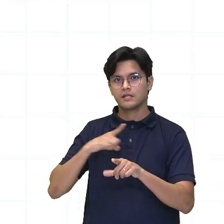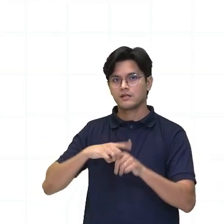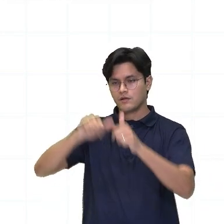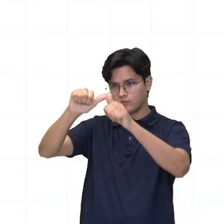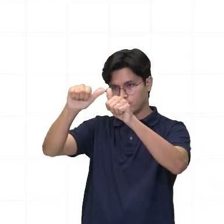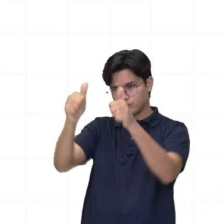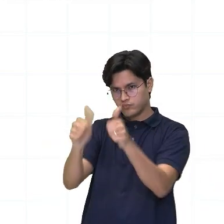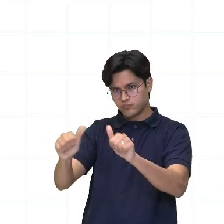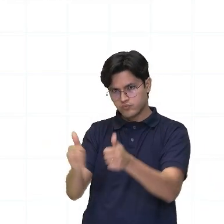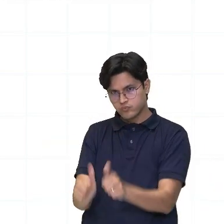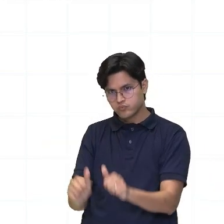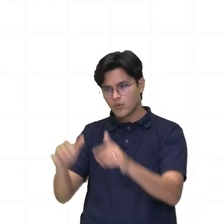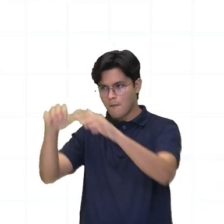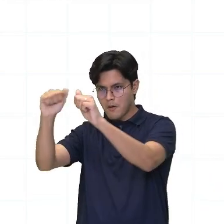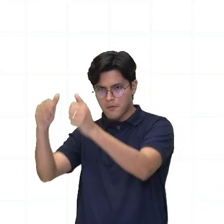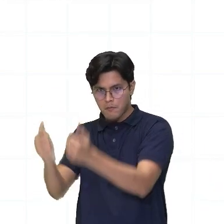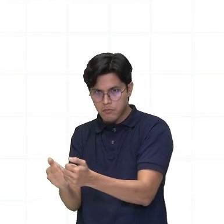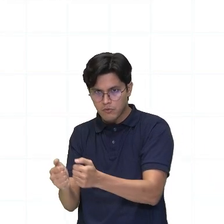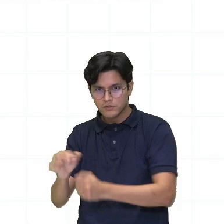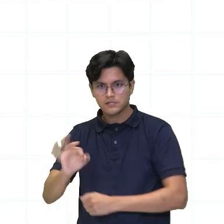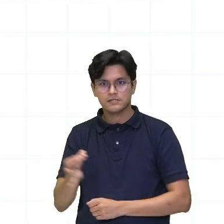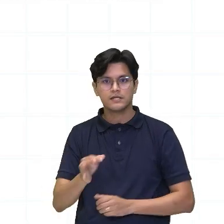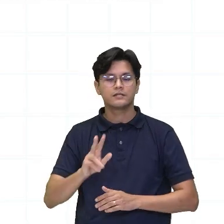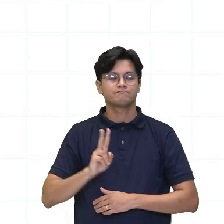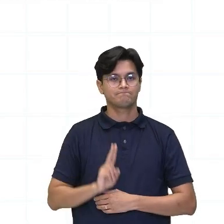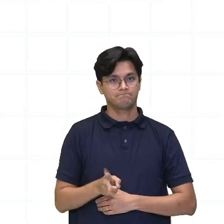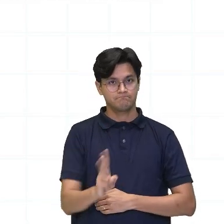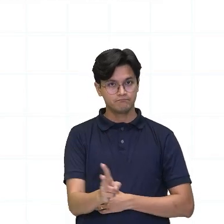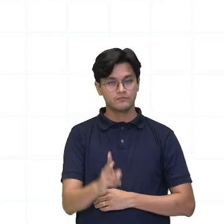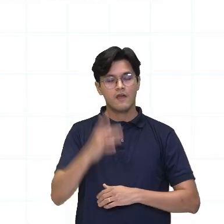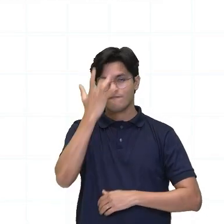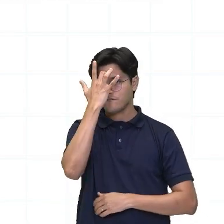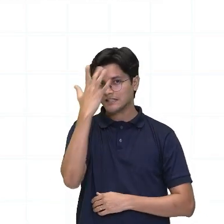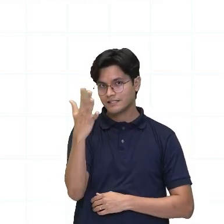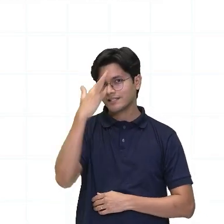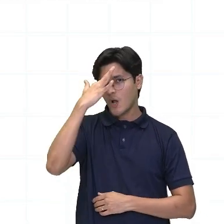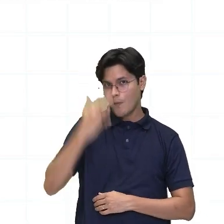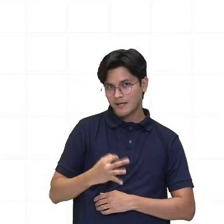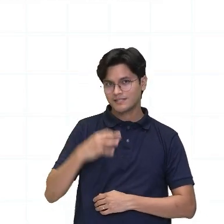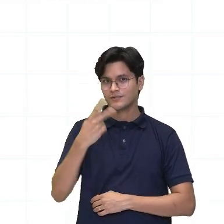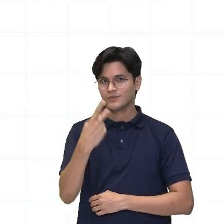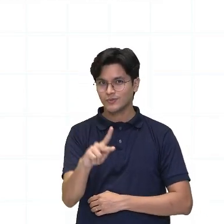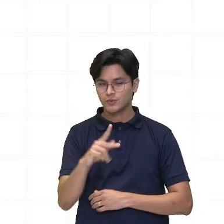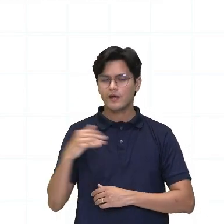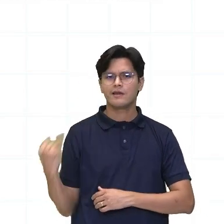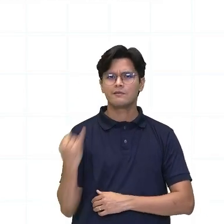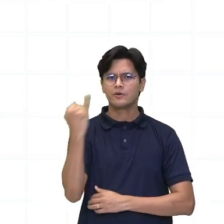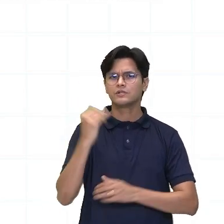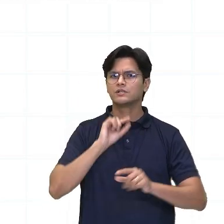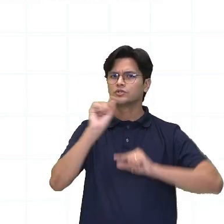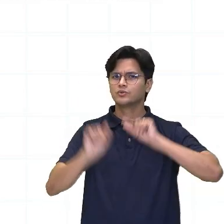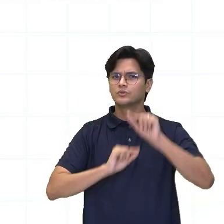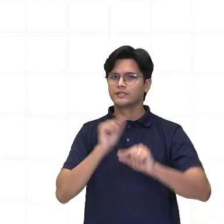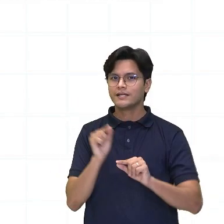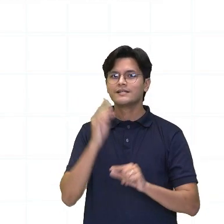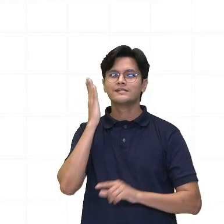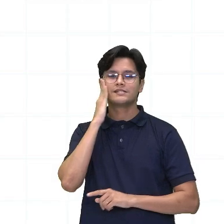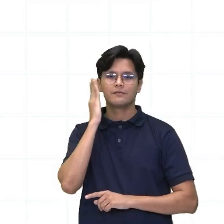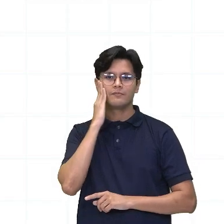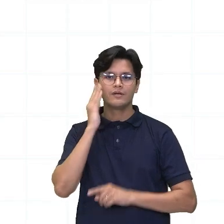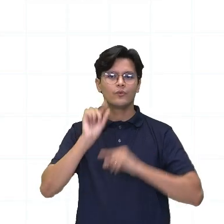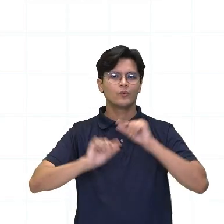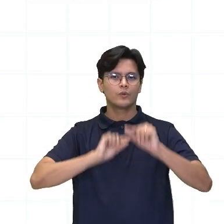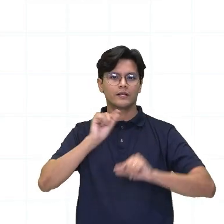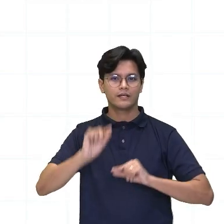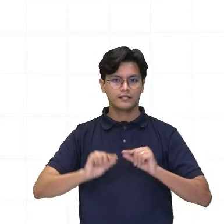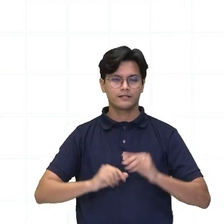Continuando, para facilitar a sua compreensão a respeito do assunto, é importante considerarmos,